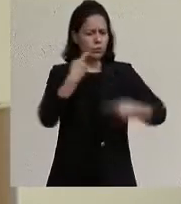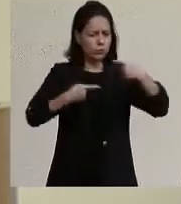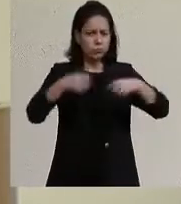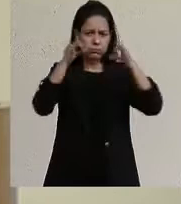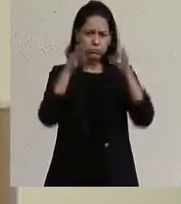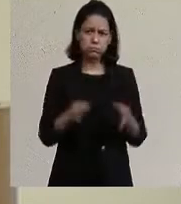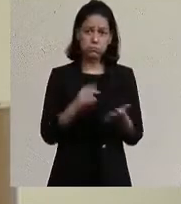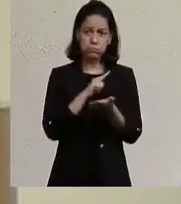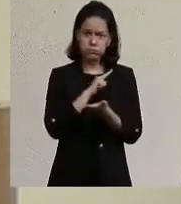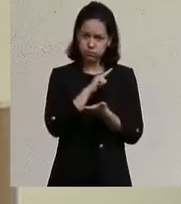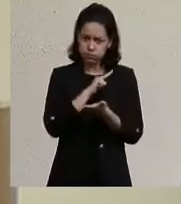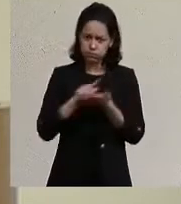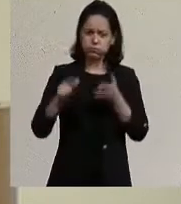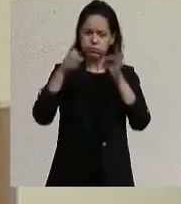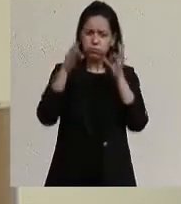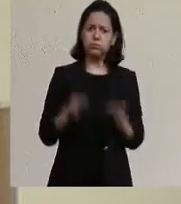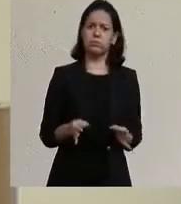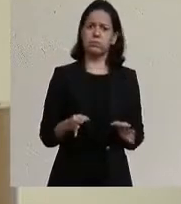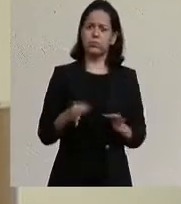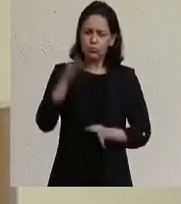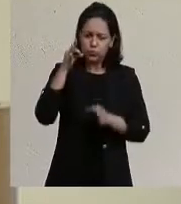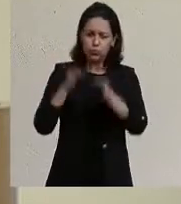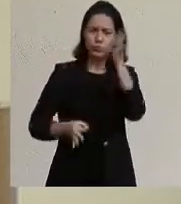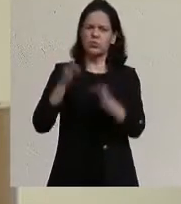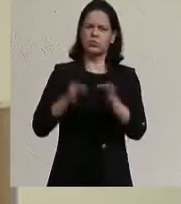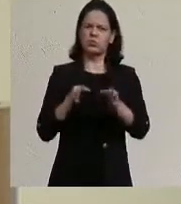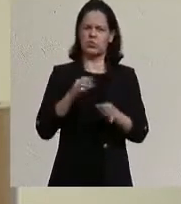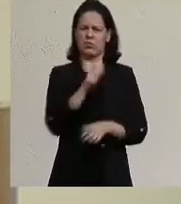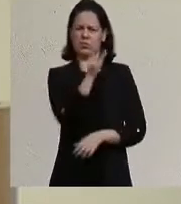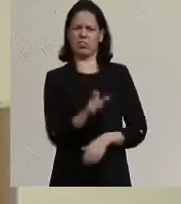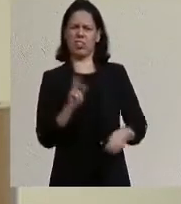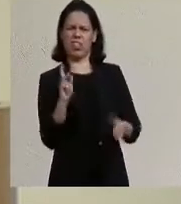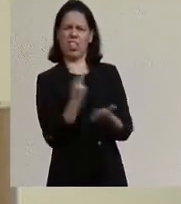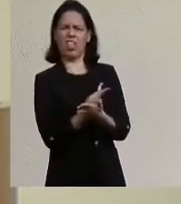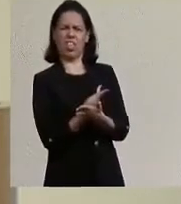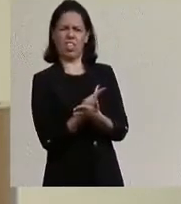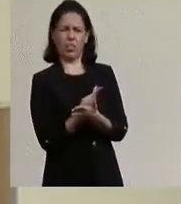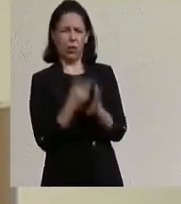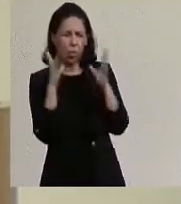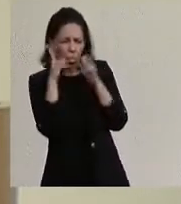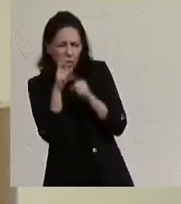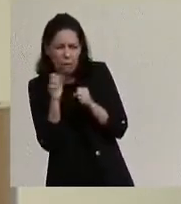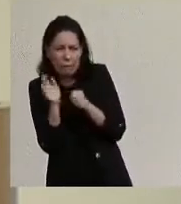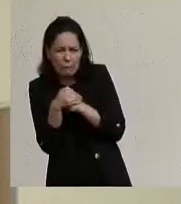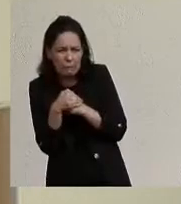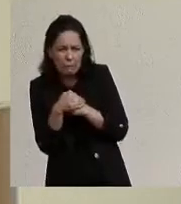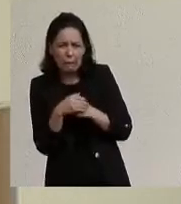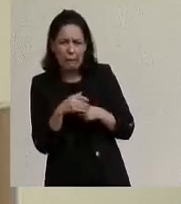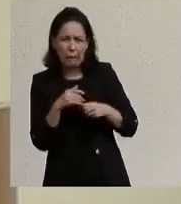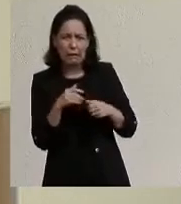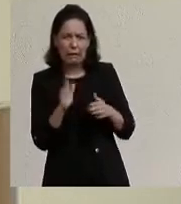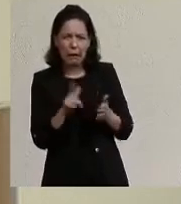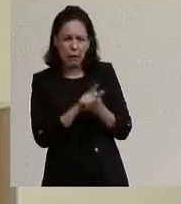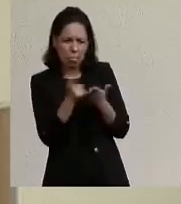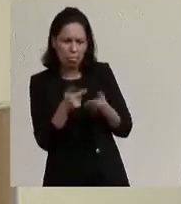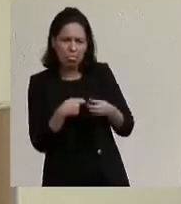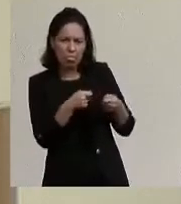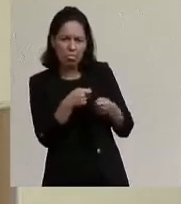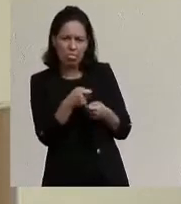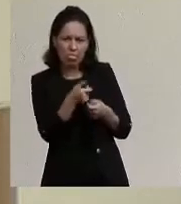limpa a política Justa e os cara trabalha sujo na cara da noite soltando o jornalzinho proibido